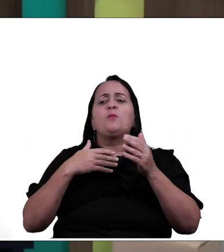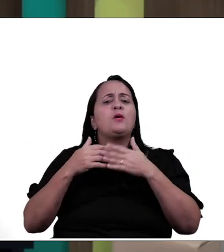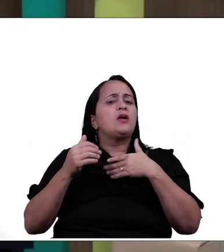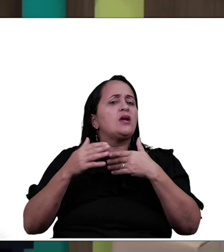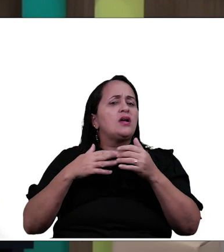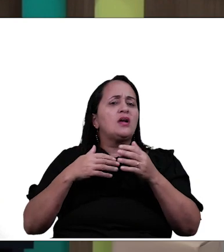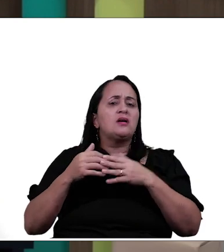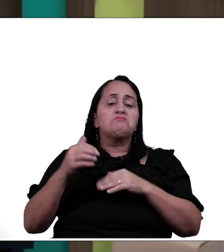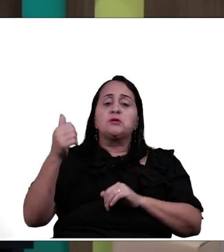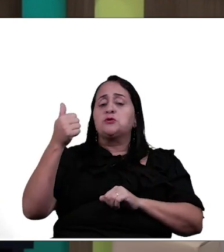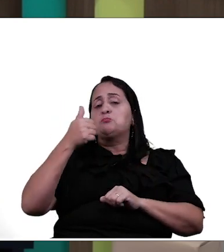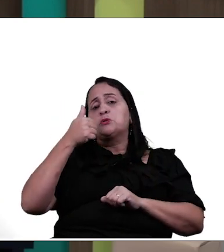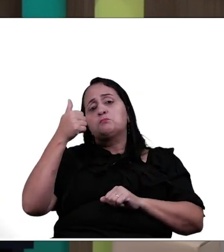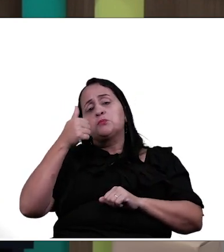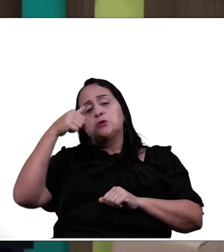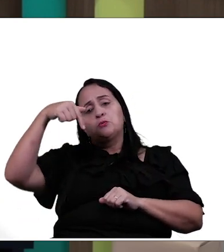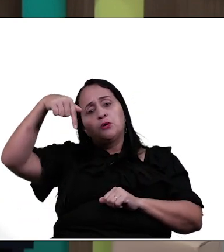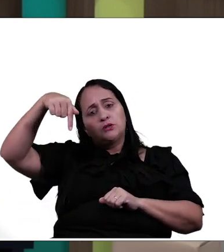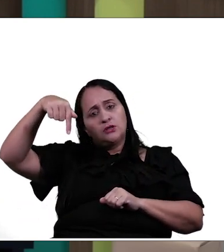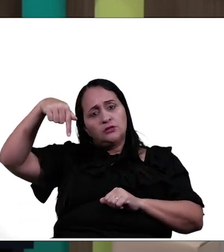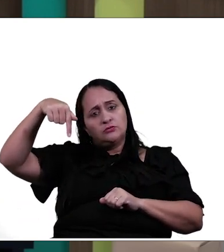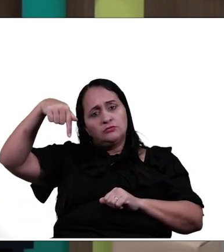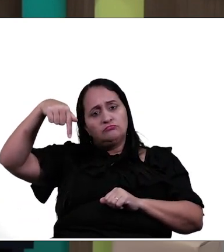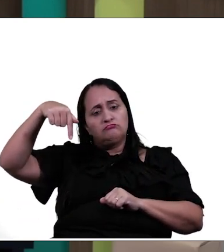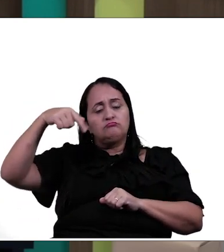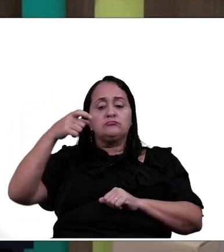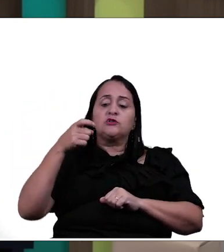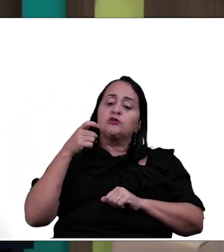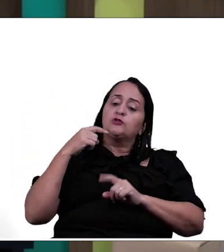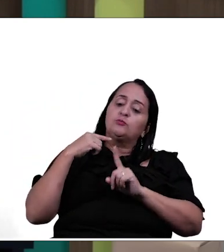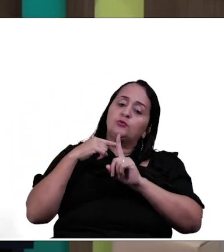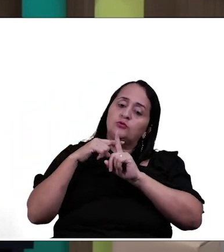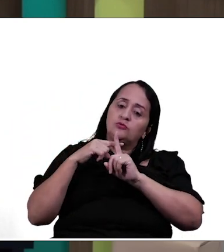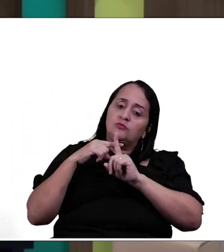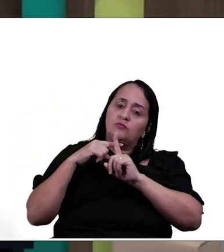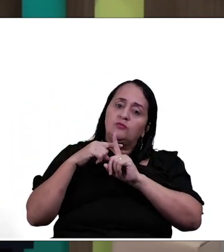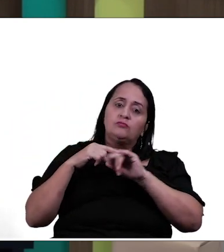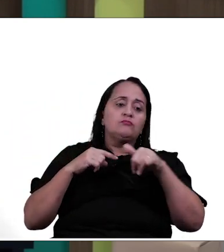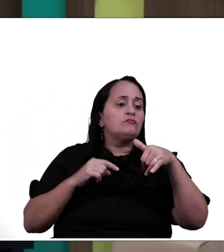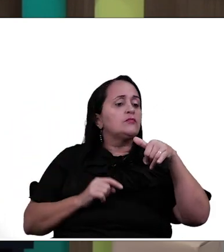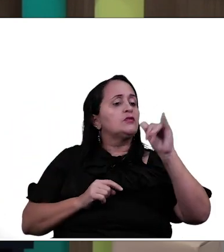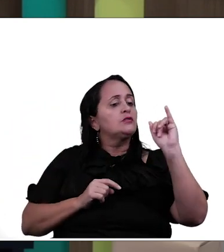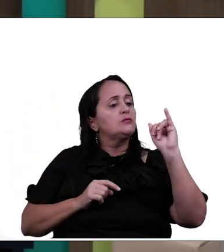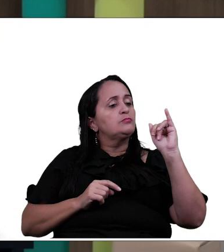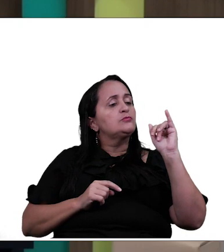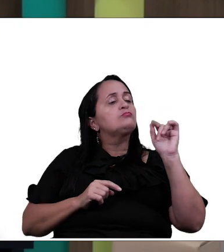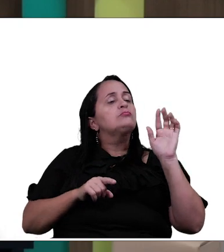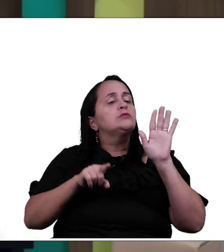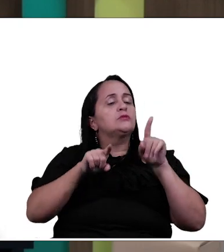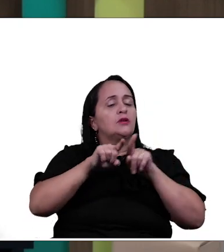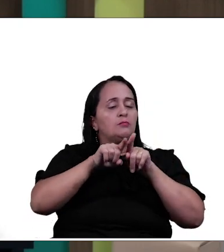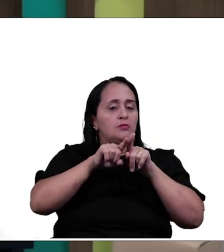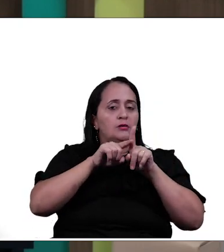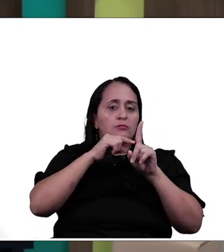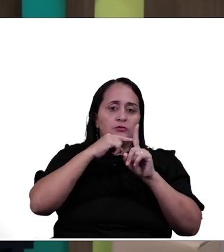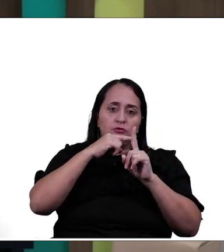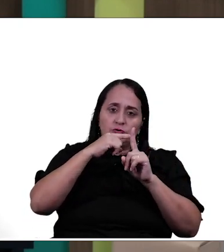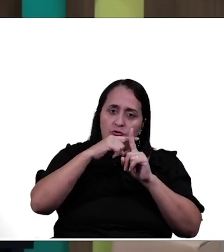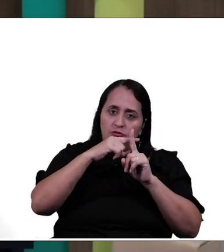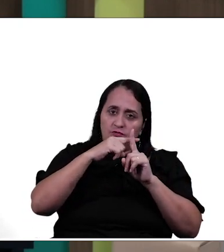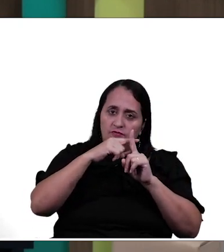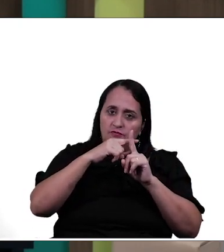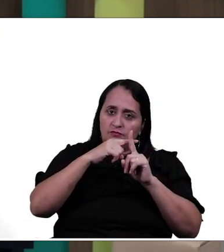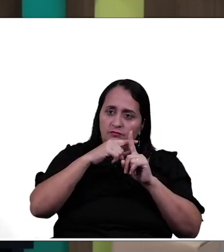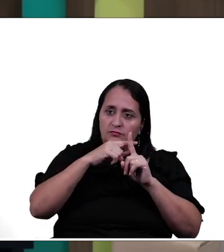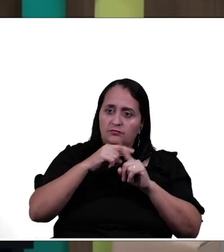raiz de 36, que é um número 6, que pode ser escrito na forma de uma fração,